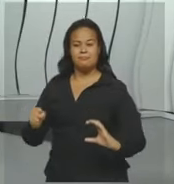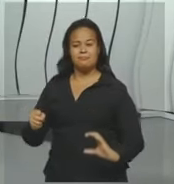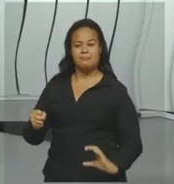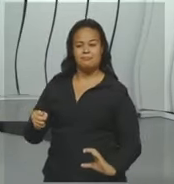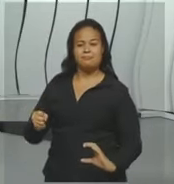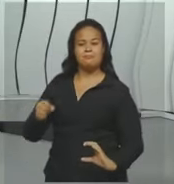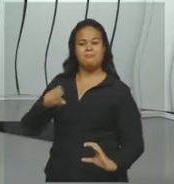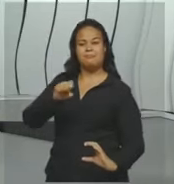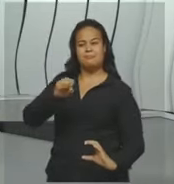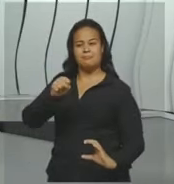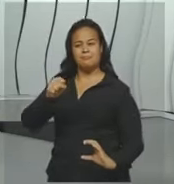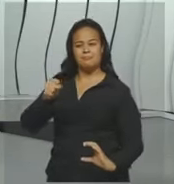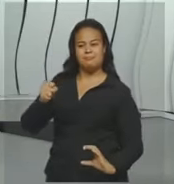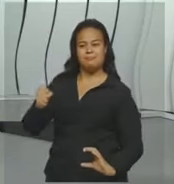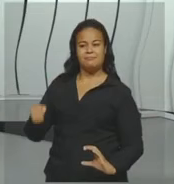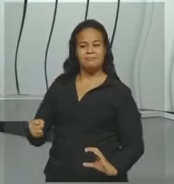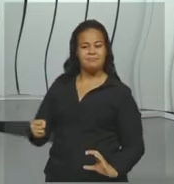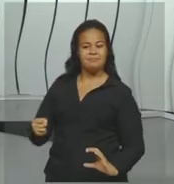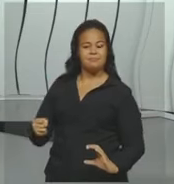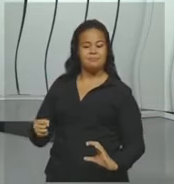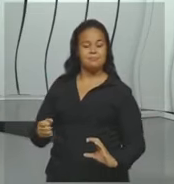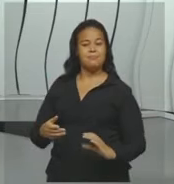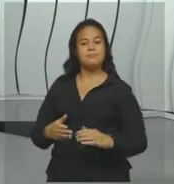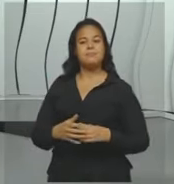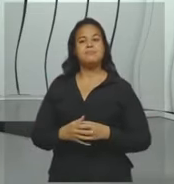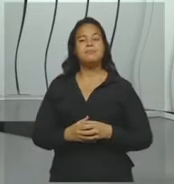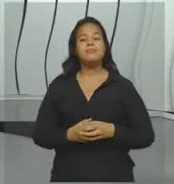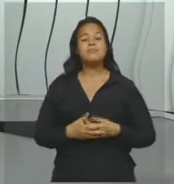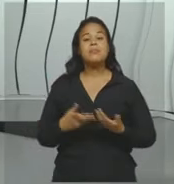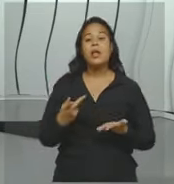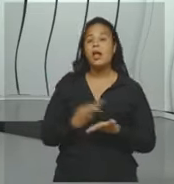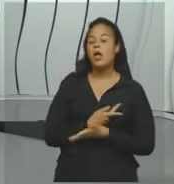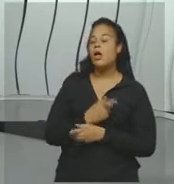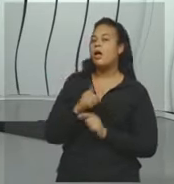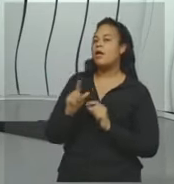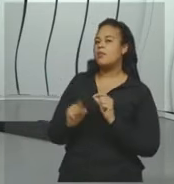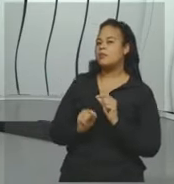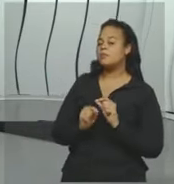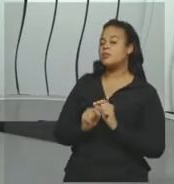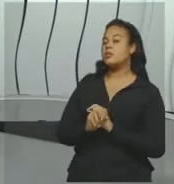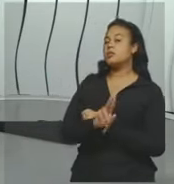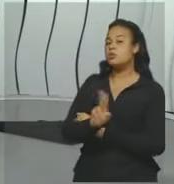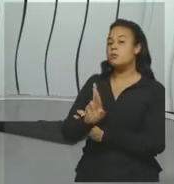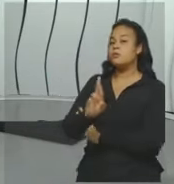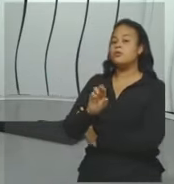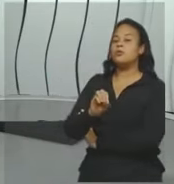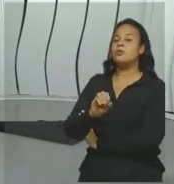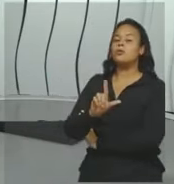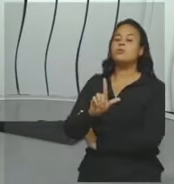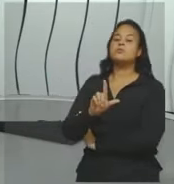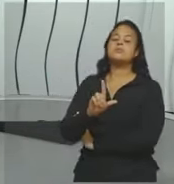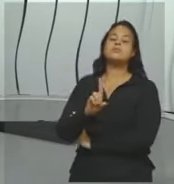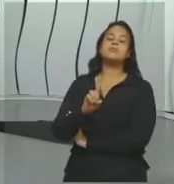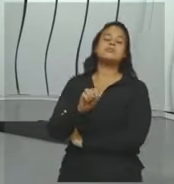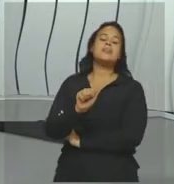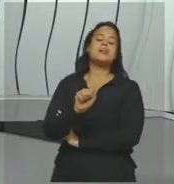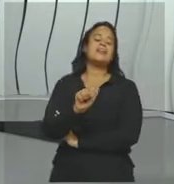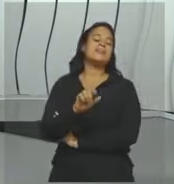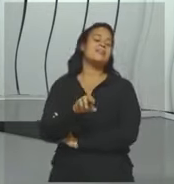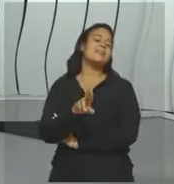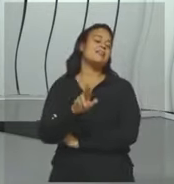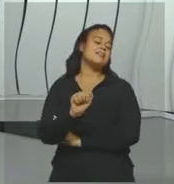para erguer essa caixa que está aqui. Acontece que esse tipo de roldana, ela é fixa, ela está fixa aqui, ó,